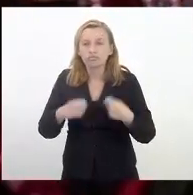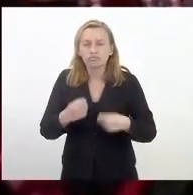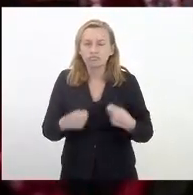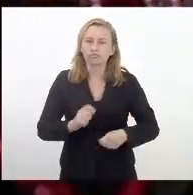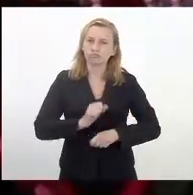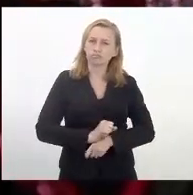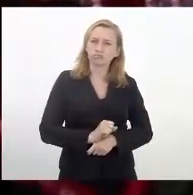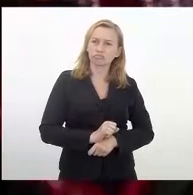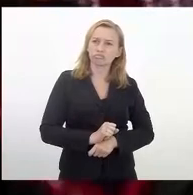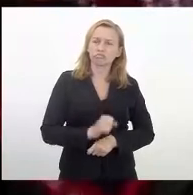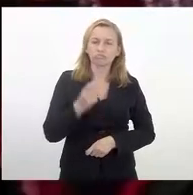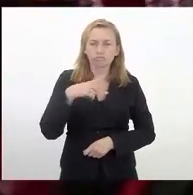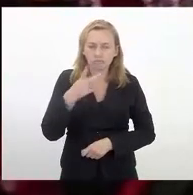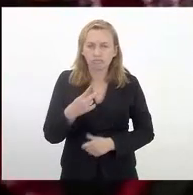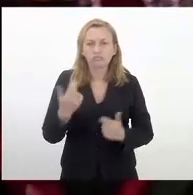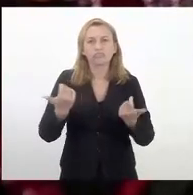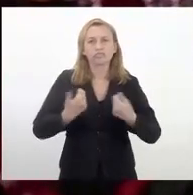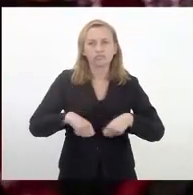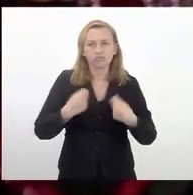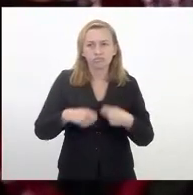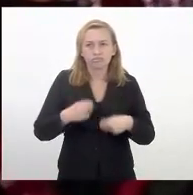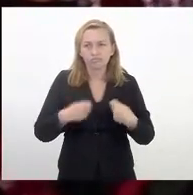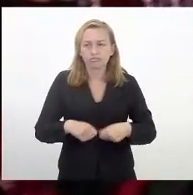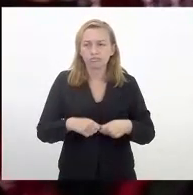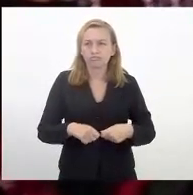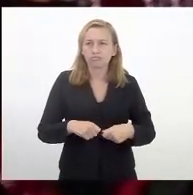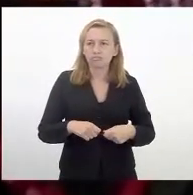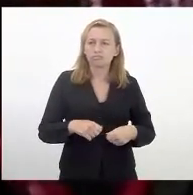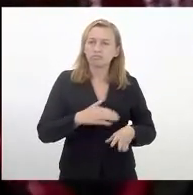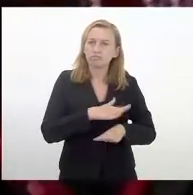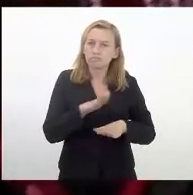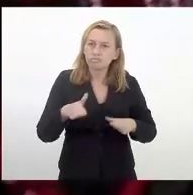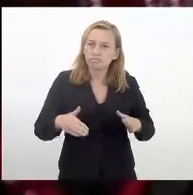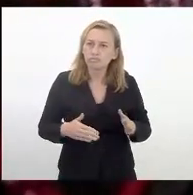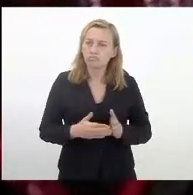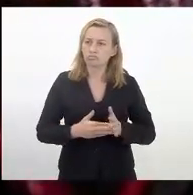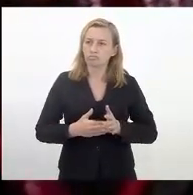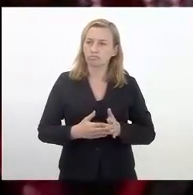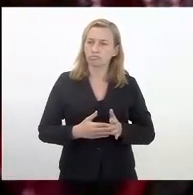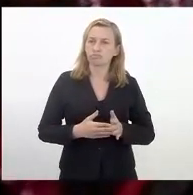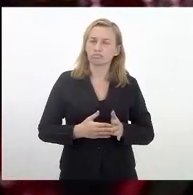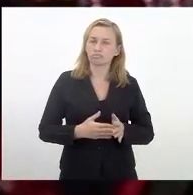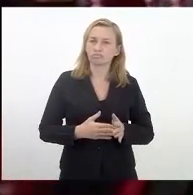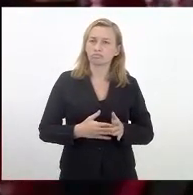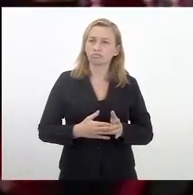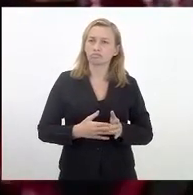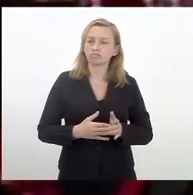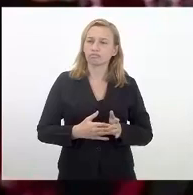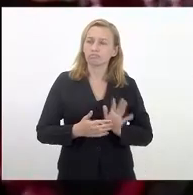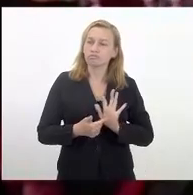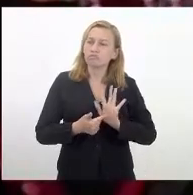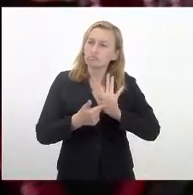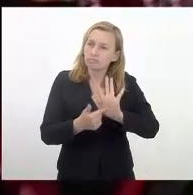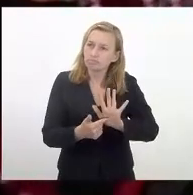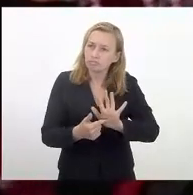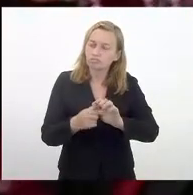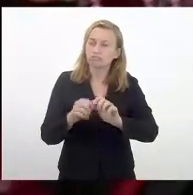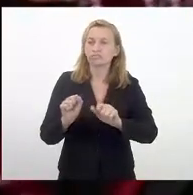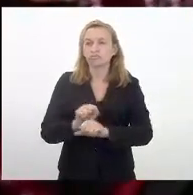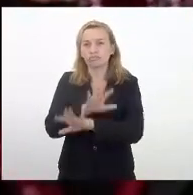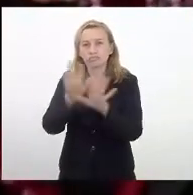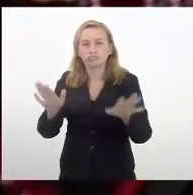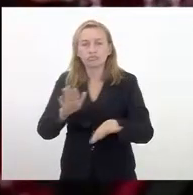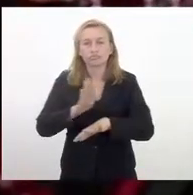reiterar a necessidade da ocupação de Parlamento da maior transparência cada vez mais